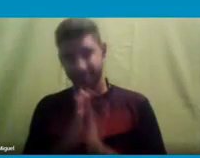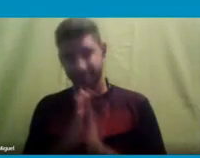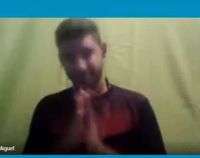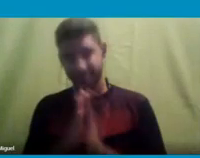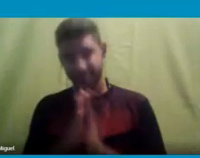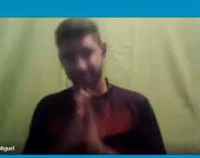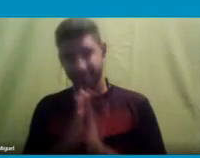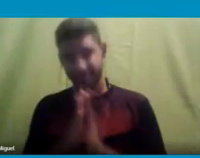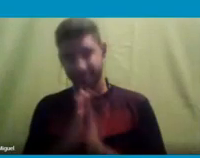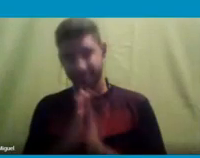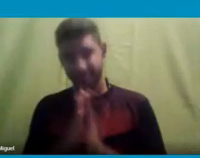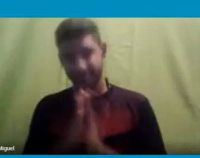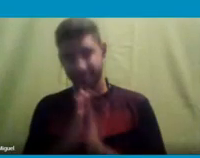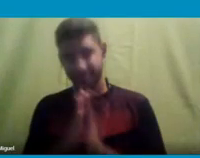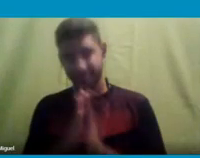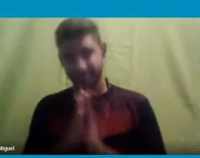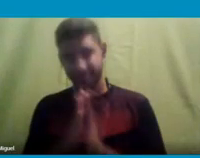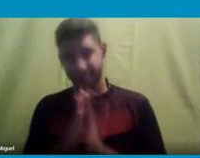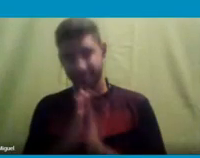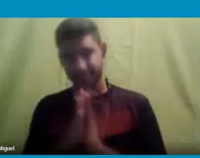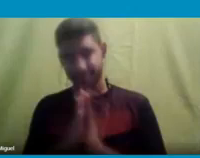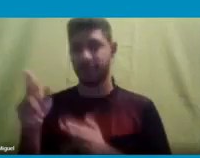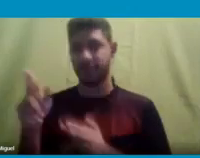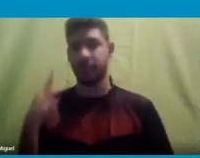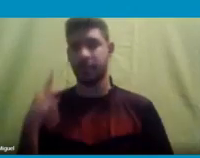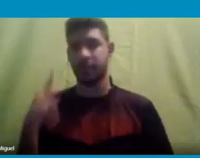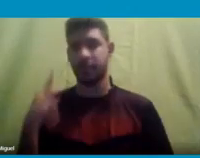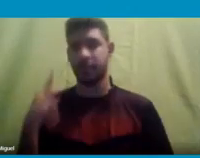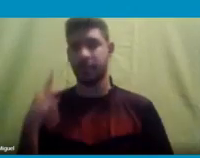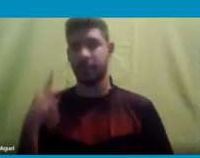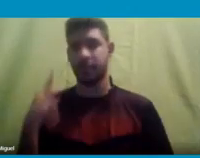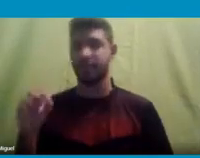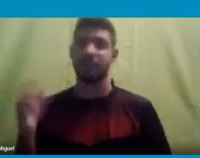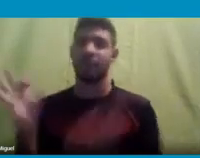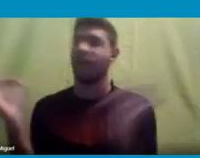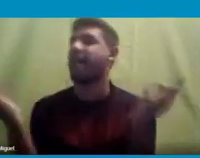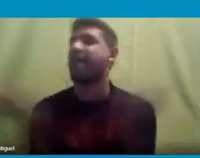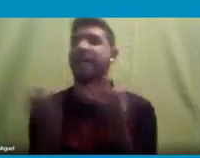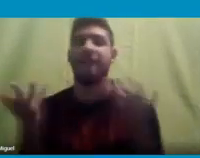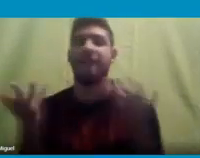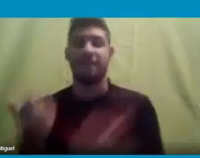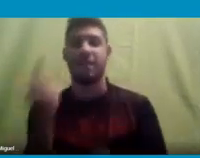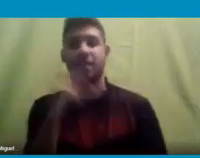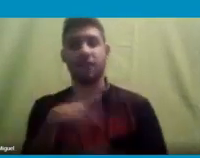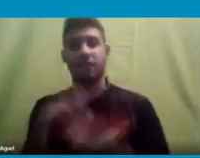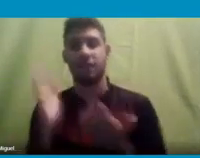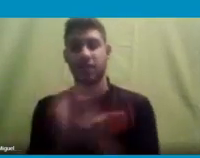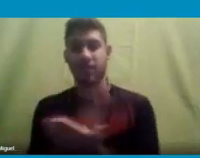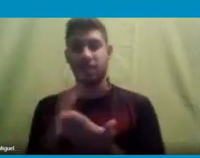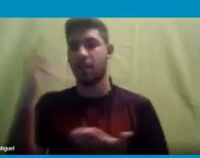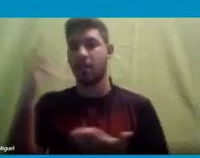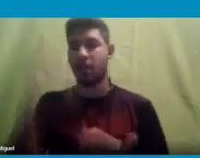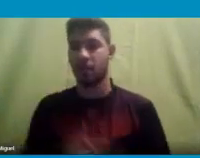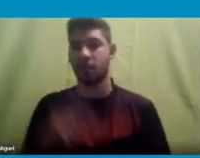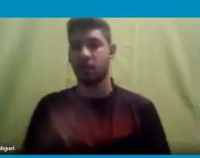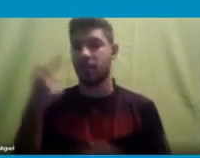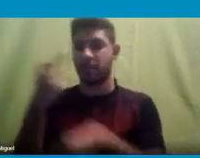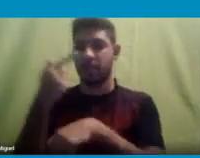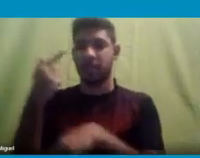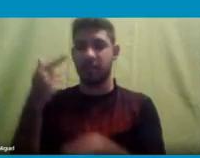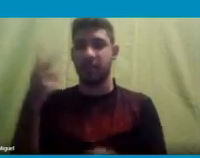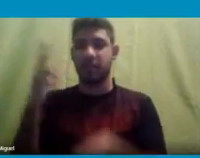Obrigado. Tem que ter mais livros como o seu. E, Paulo, obrigado, maravilhoso. Obrigado. Eu vou reler Cidade de Deus. Vou ver pela sétima vez o